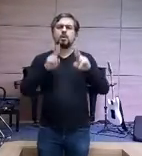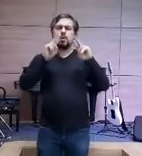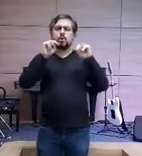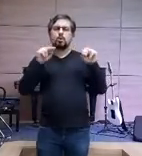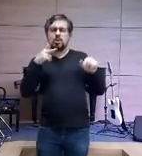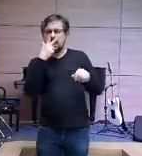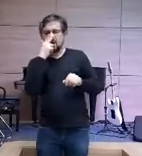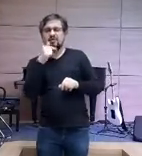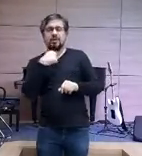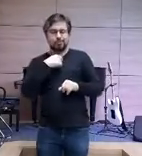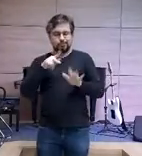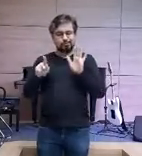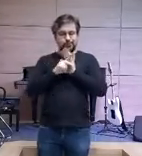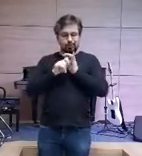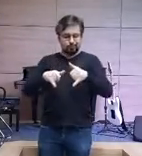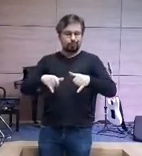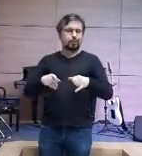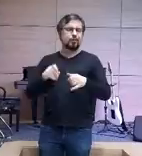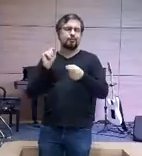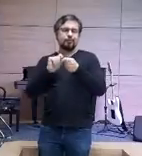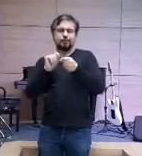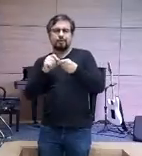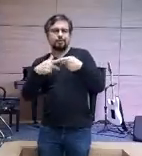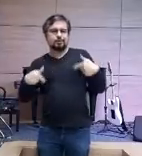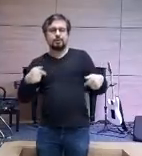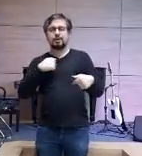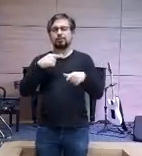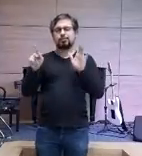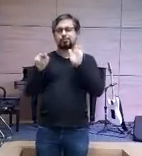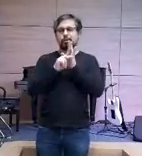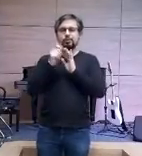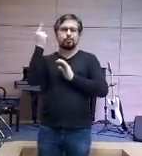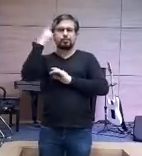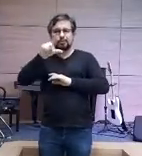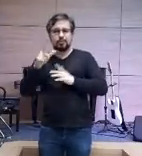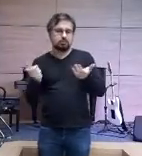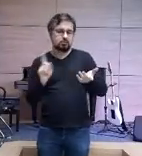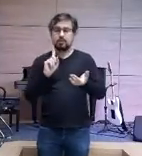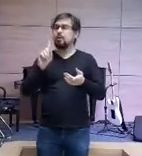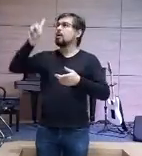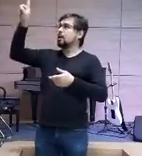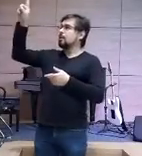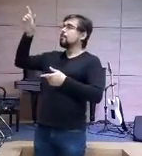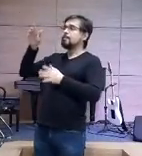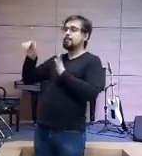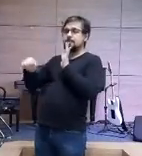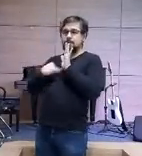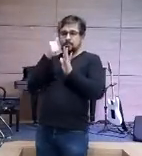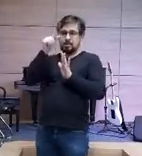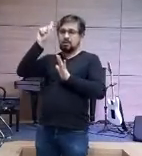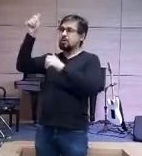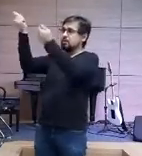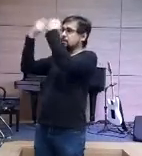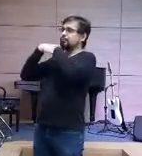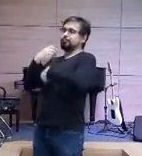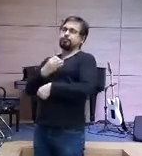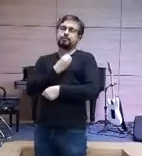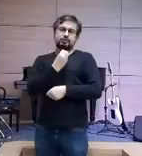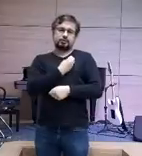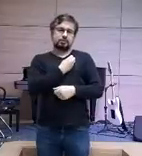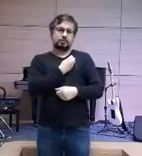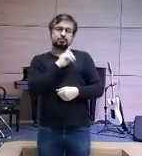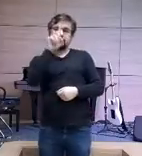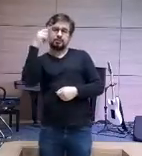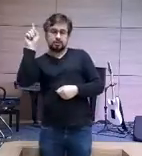você eu conquistei coisas minhas próprias fosse Deus te deu condição primeiro que ele te dá a Vida segunda que ele que te dá saúde